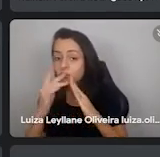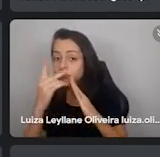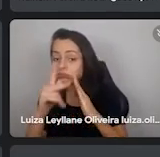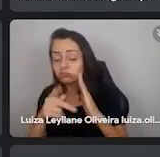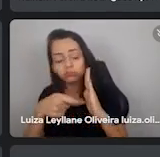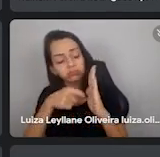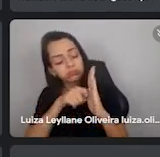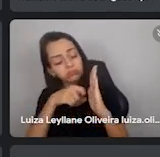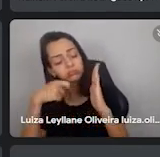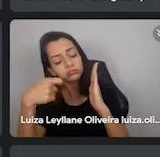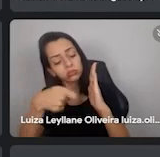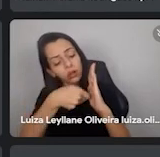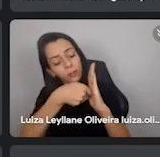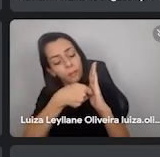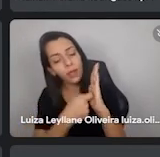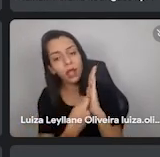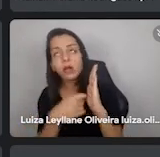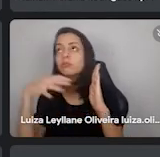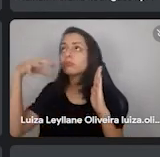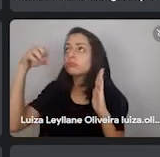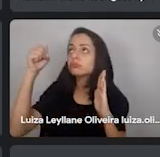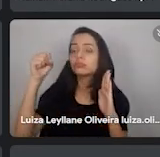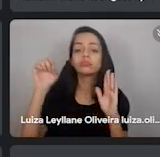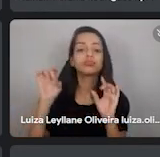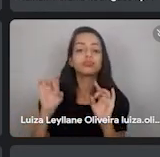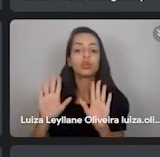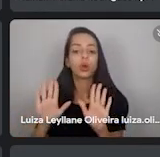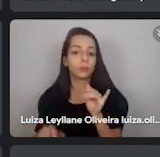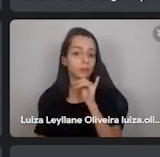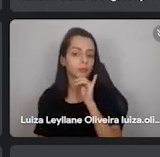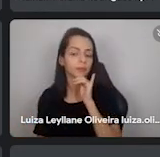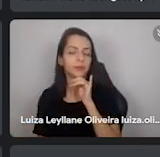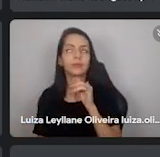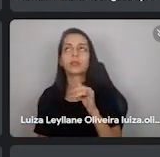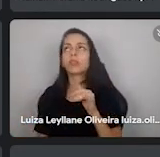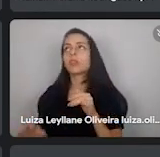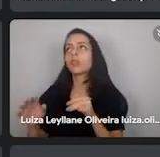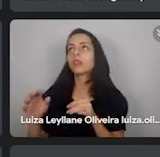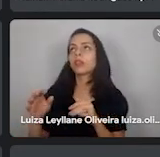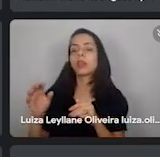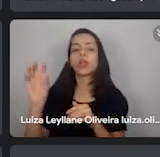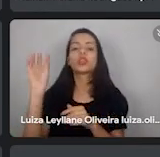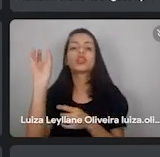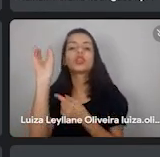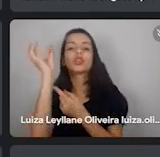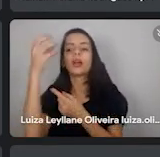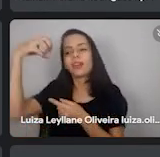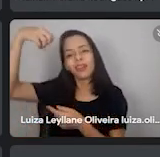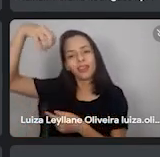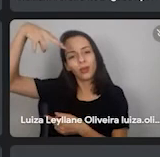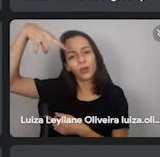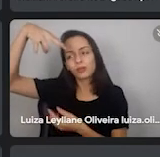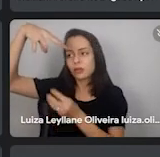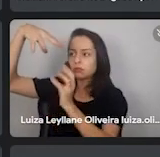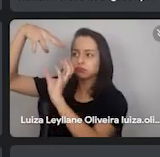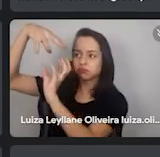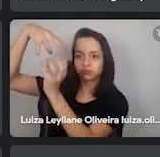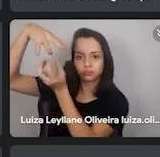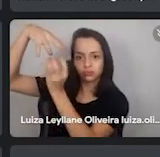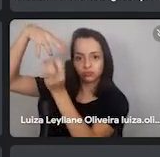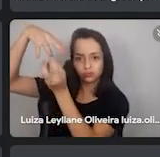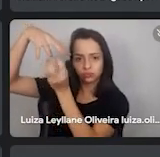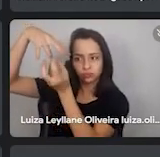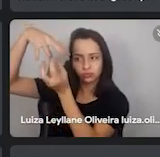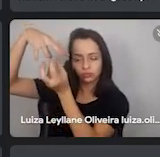Ah, mas eu vou trocar uma iluminação, umas lâmpadas lá. Eu tenho que ter um